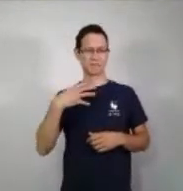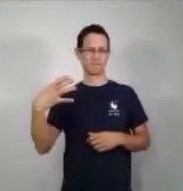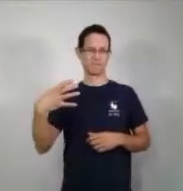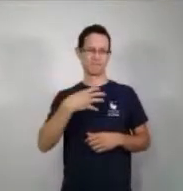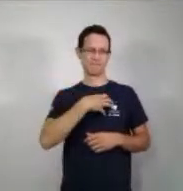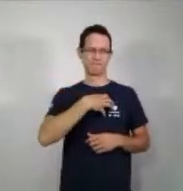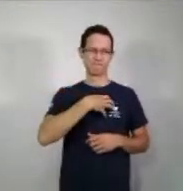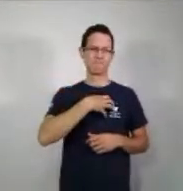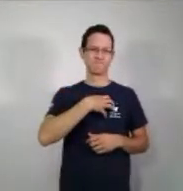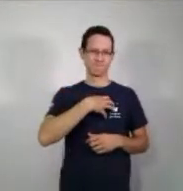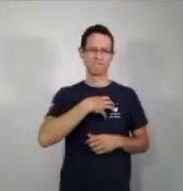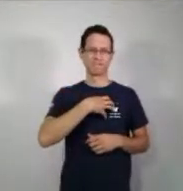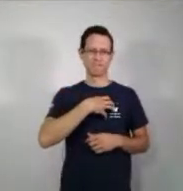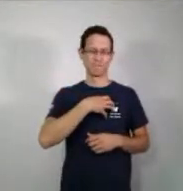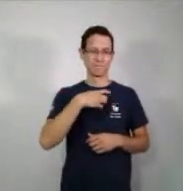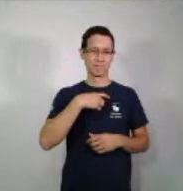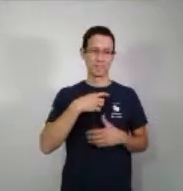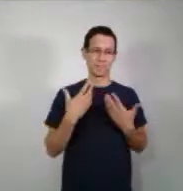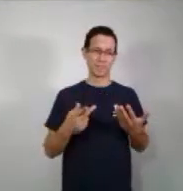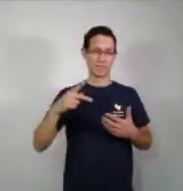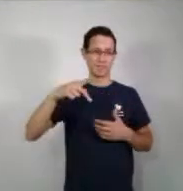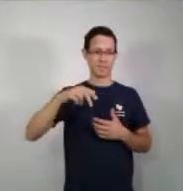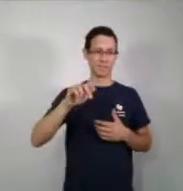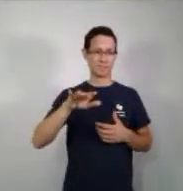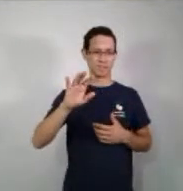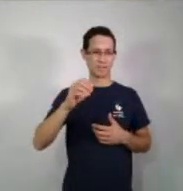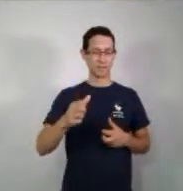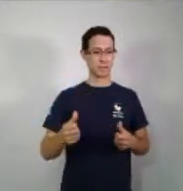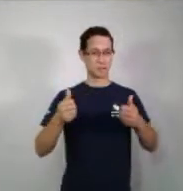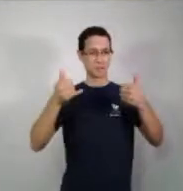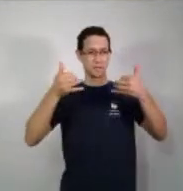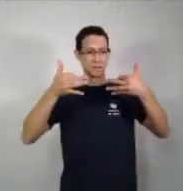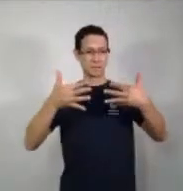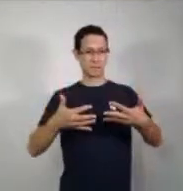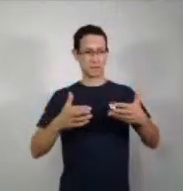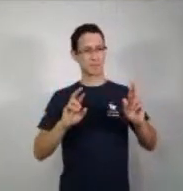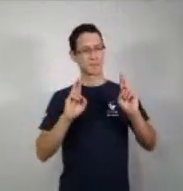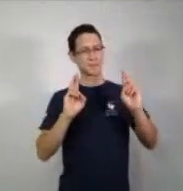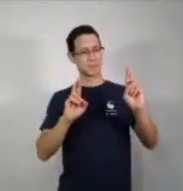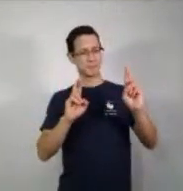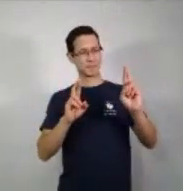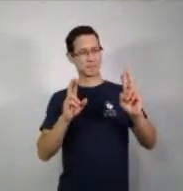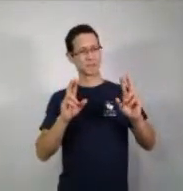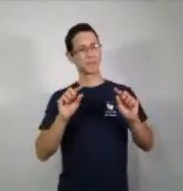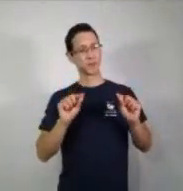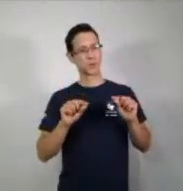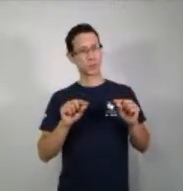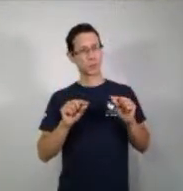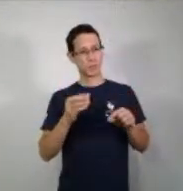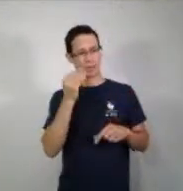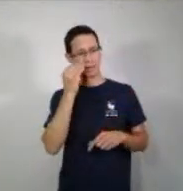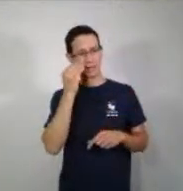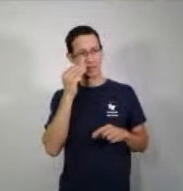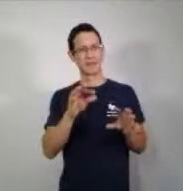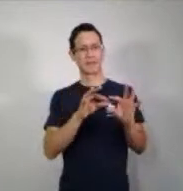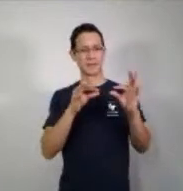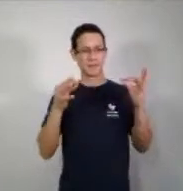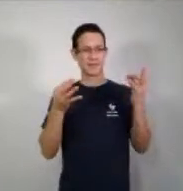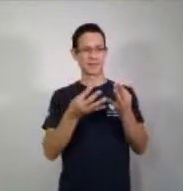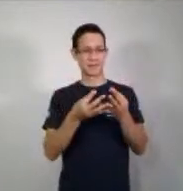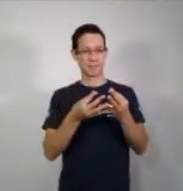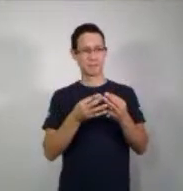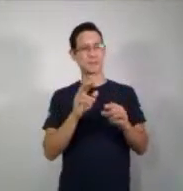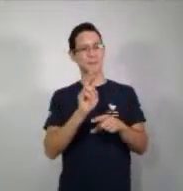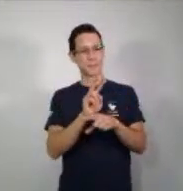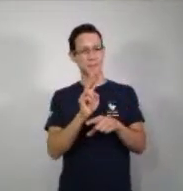e poucas vezes o Paulo esmoreceu, né? Nessa esperança que ele tinha de se fixar no Brasil e trazer a família, né? Duas coisas muito importantes para